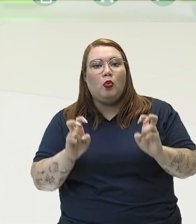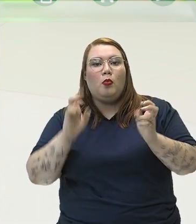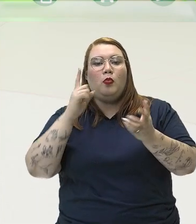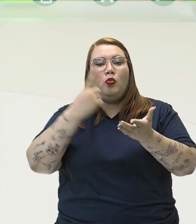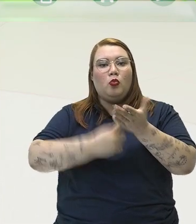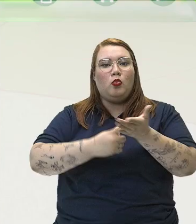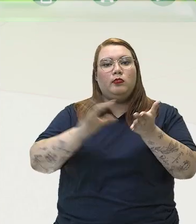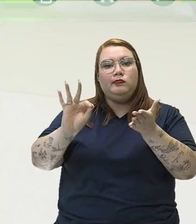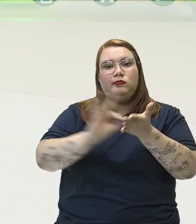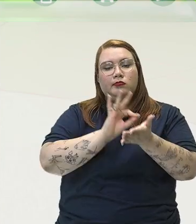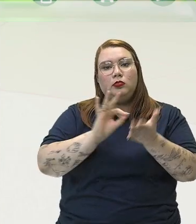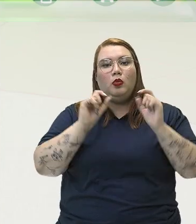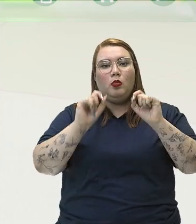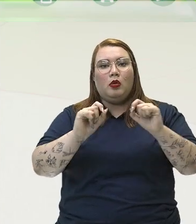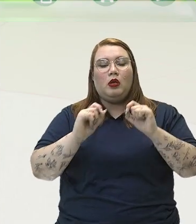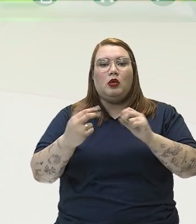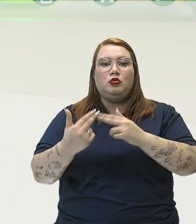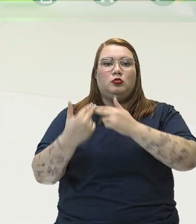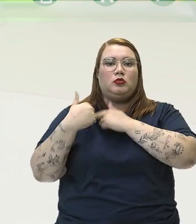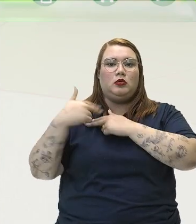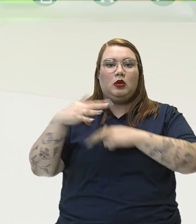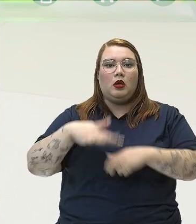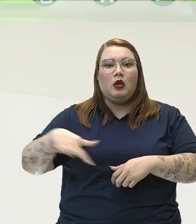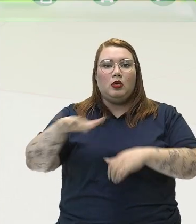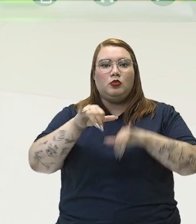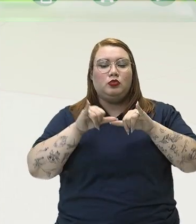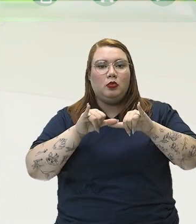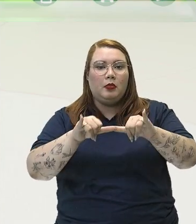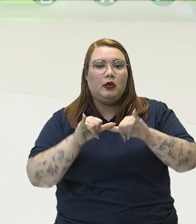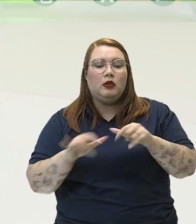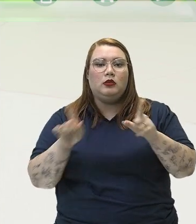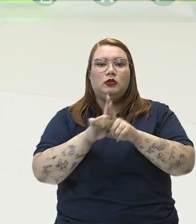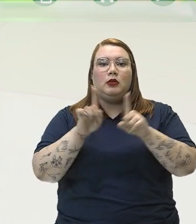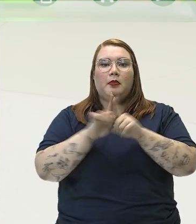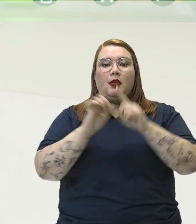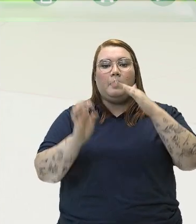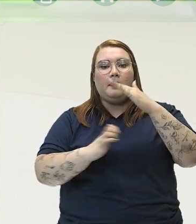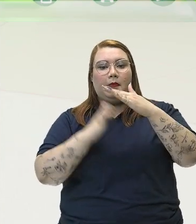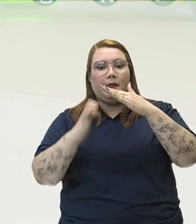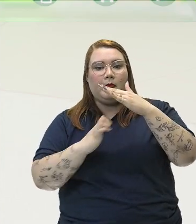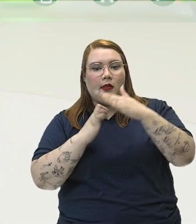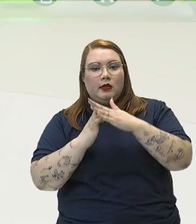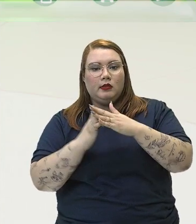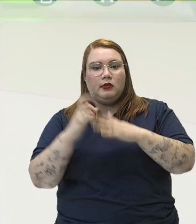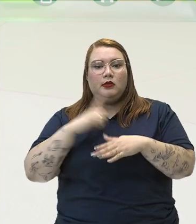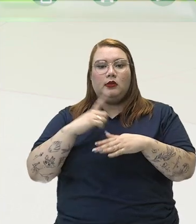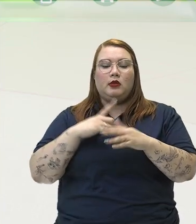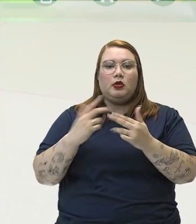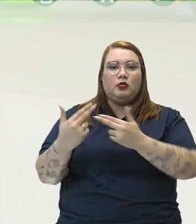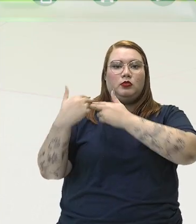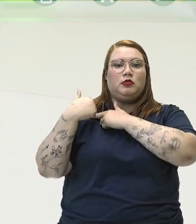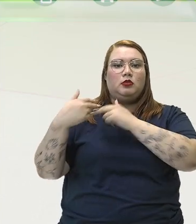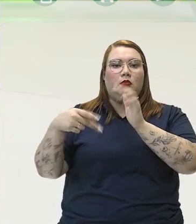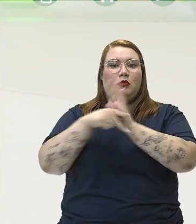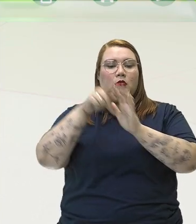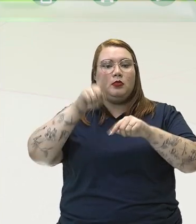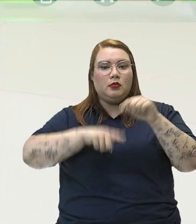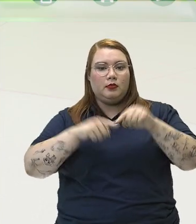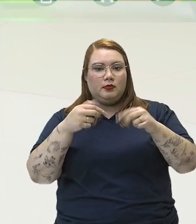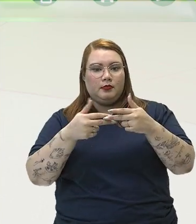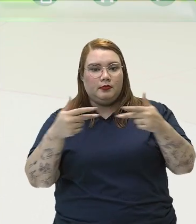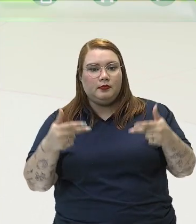torna os supermercados e fabricantes corresponsáveis, né, pelas embalagens. O